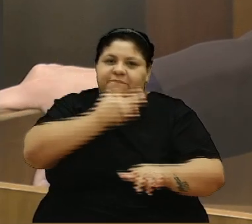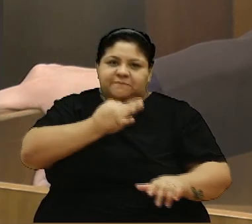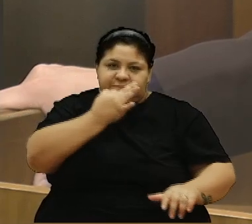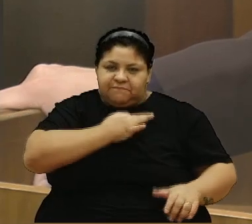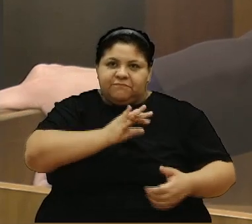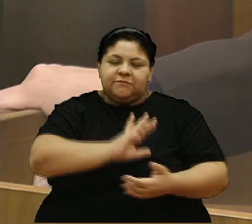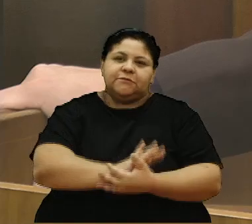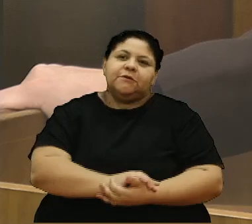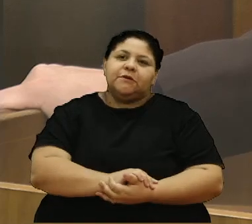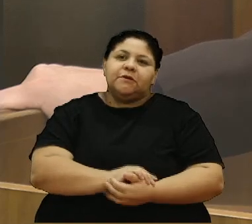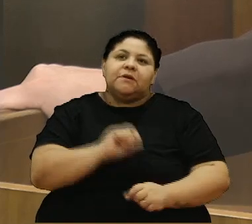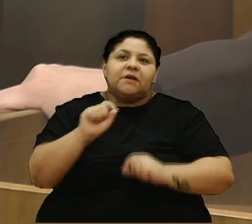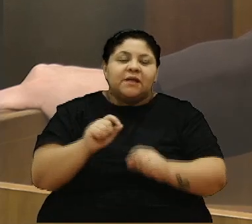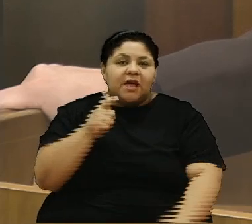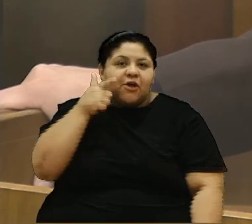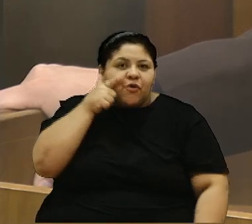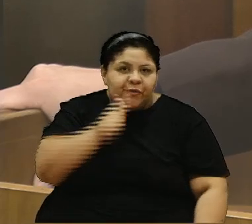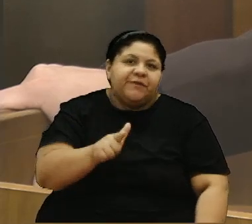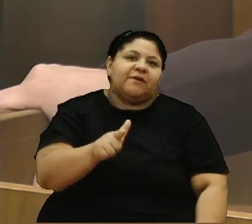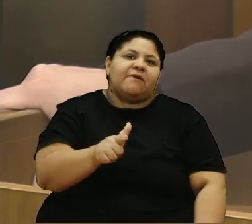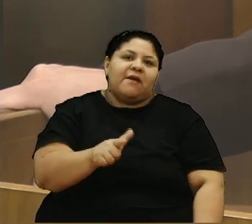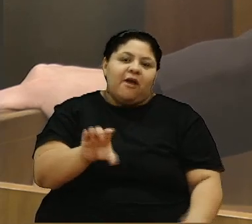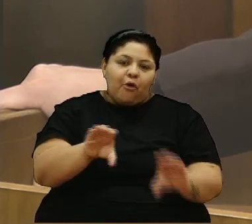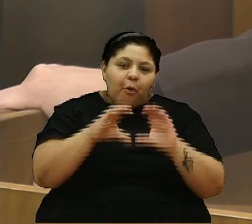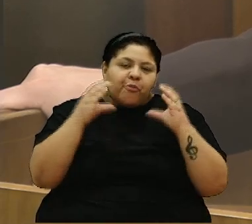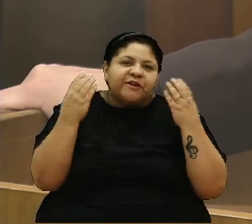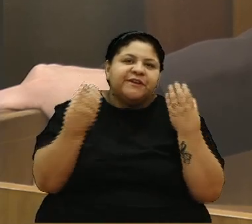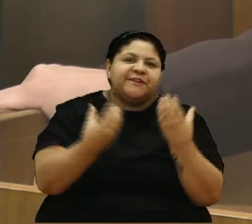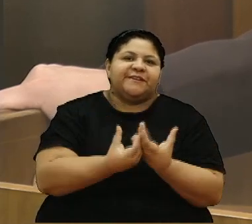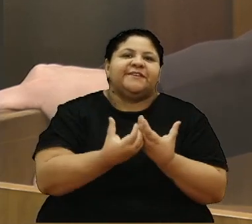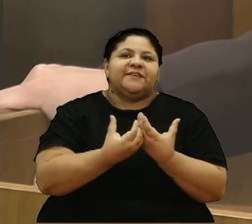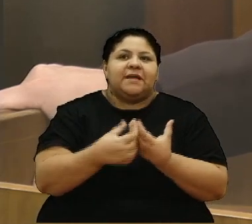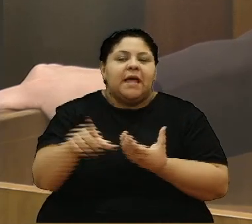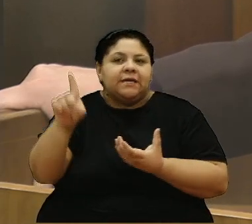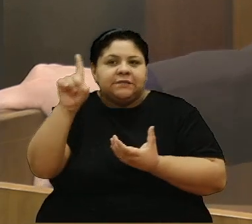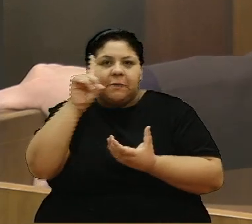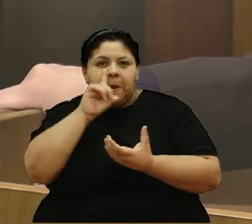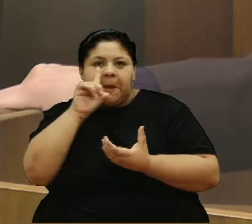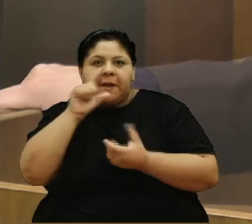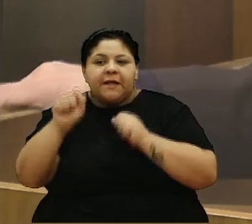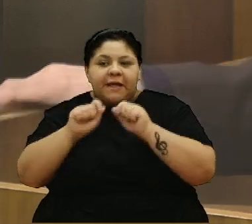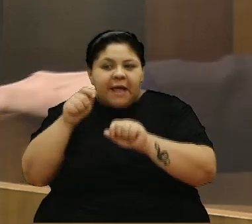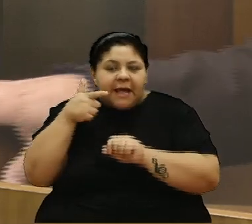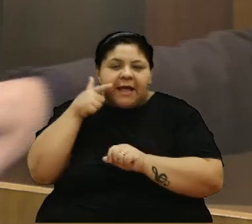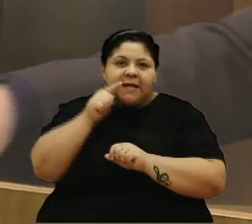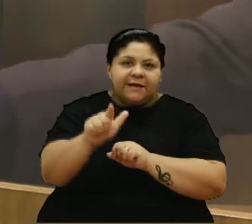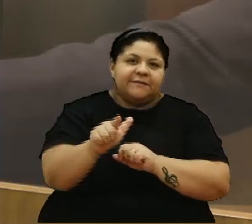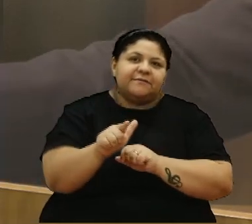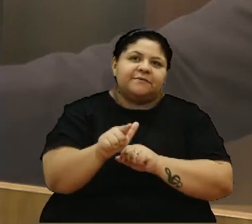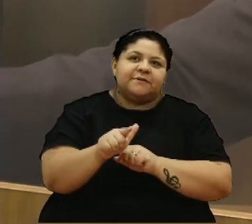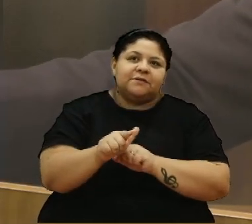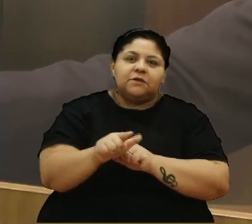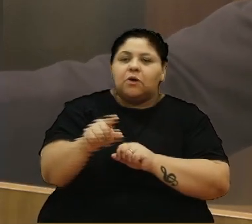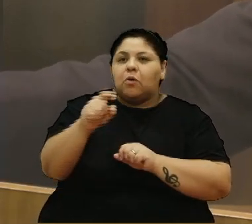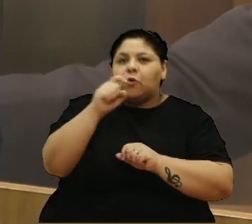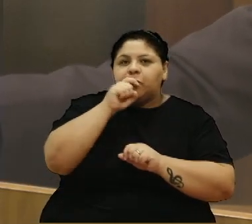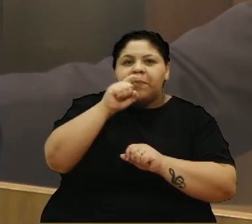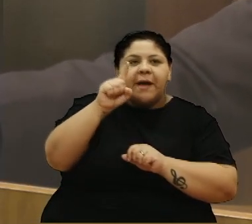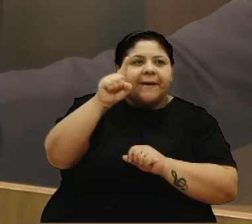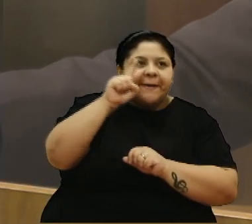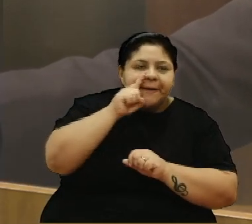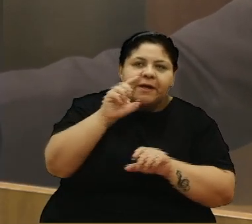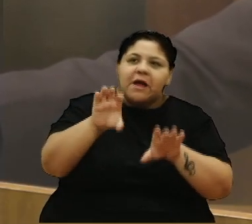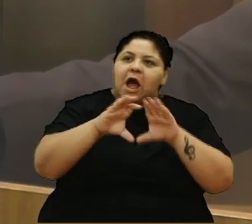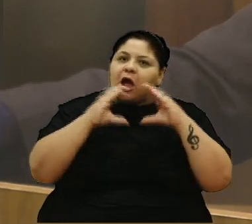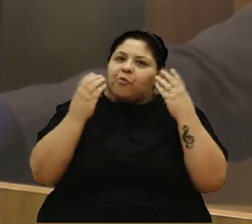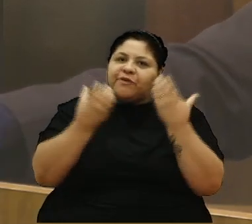do Sul. Quem ganha é a população, quem ganha é as mães, quem ganha é os pais, quem ganha é a